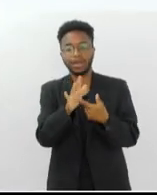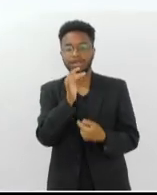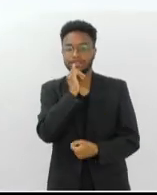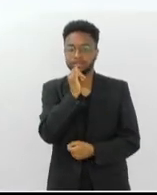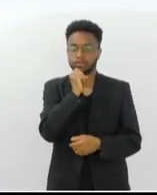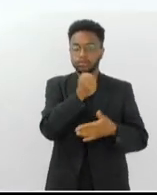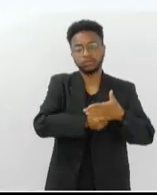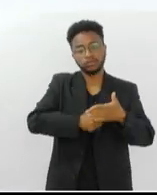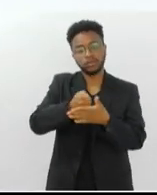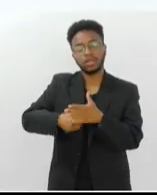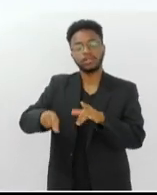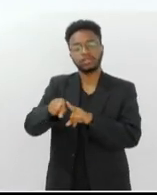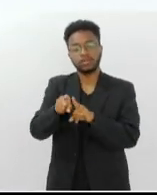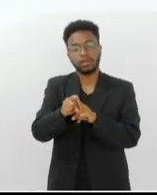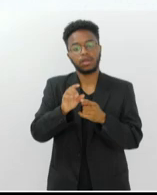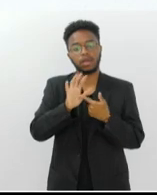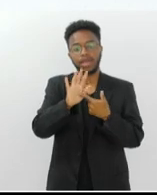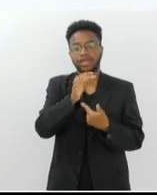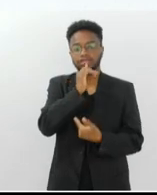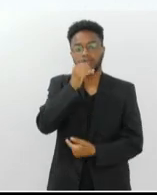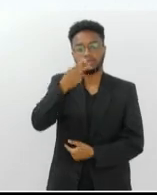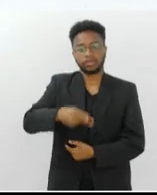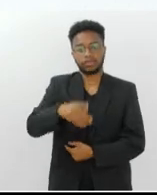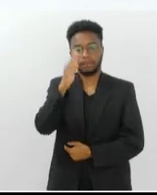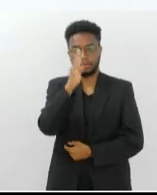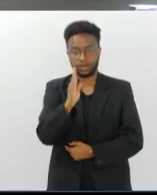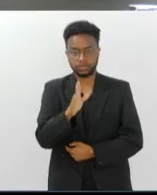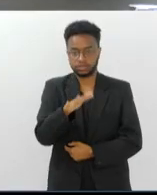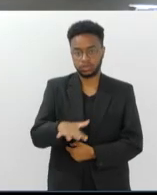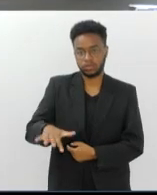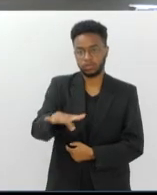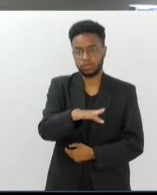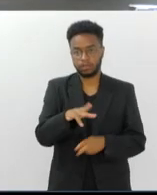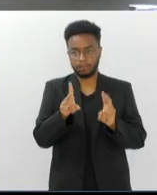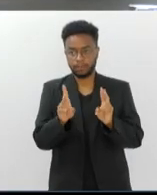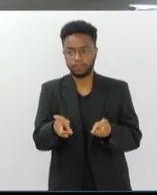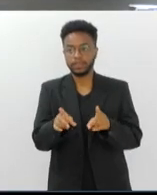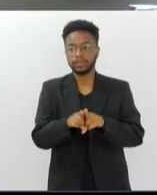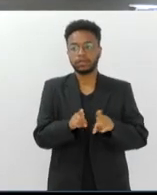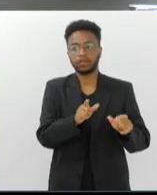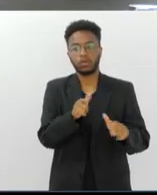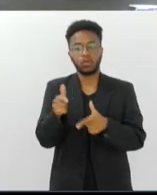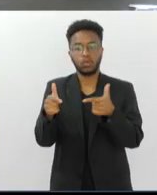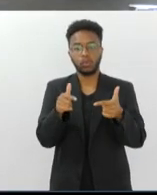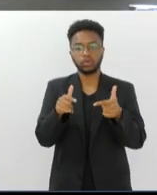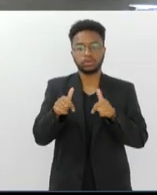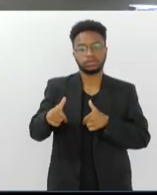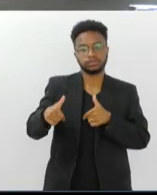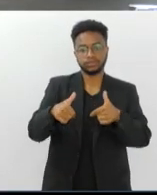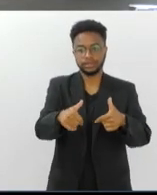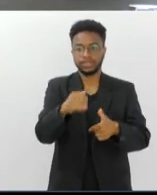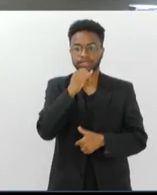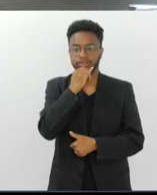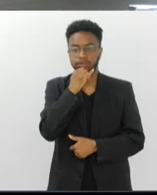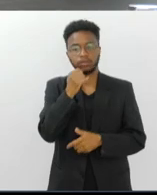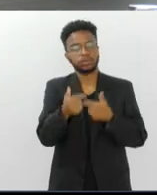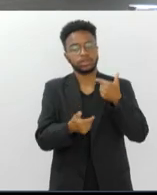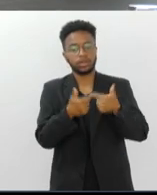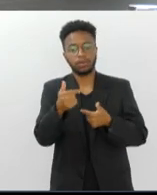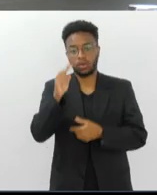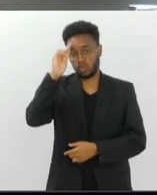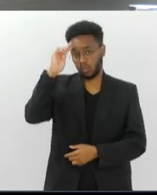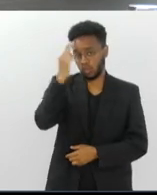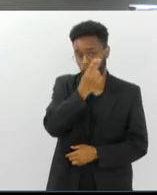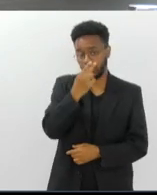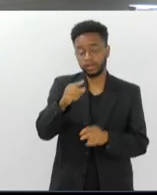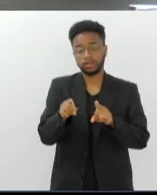que serve para os trabalhadores do Brasil nessa área e também de outras atividades, como os serviços de Uber e